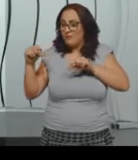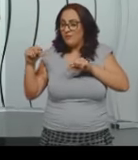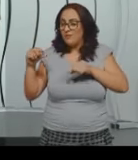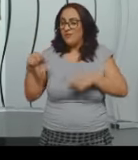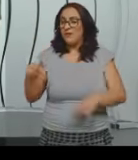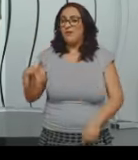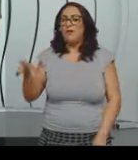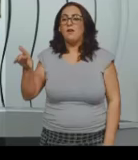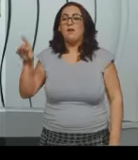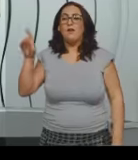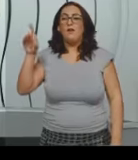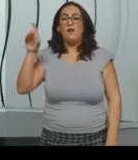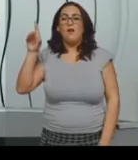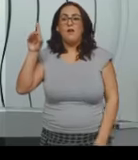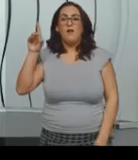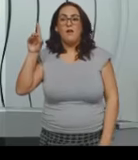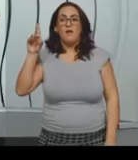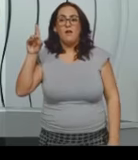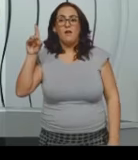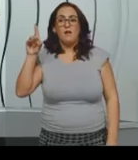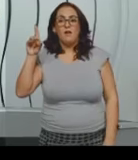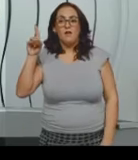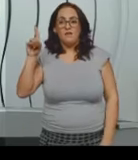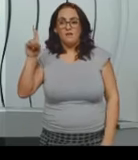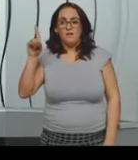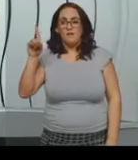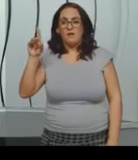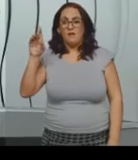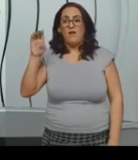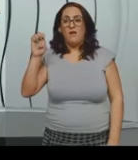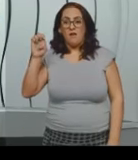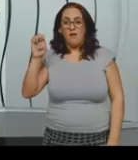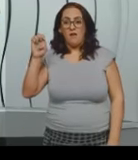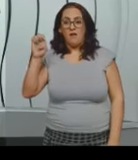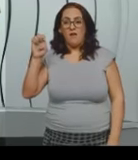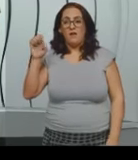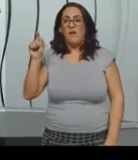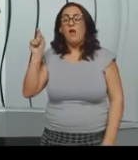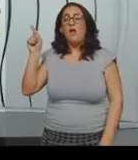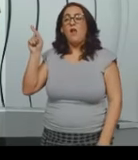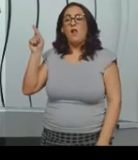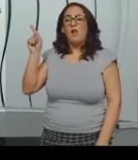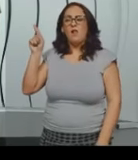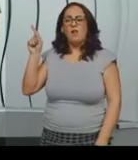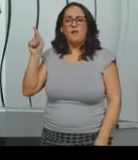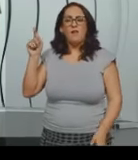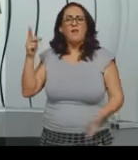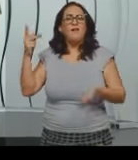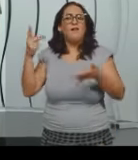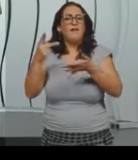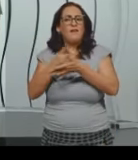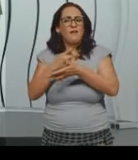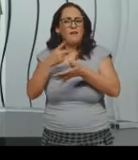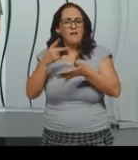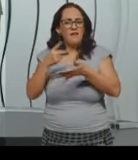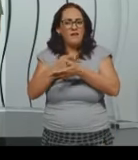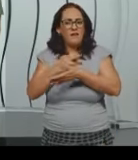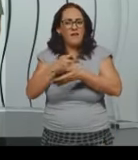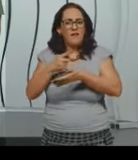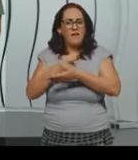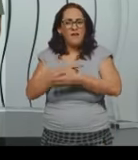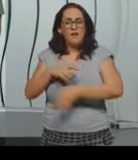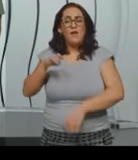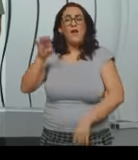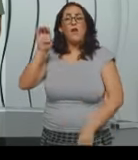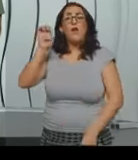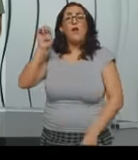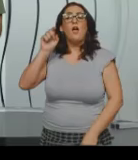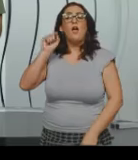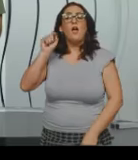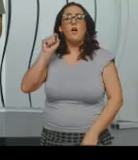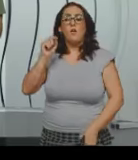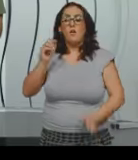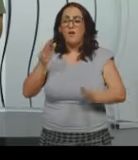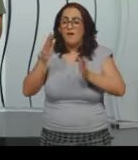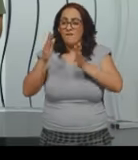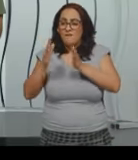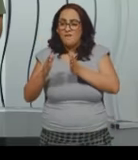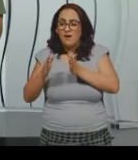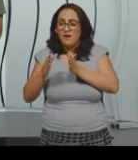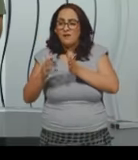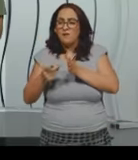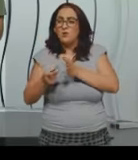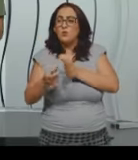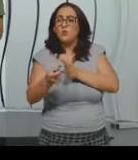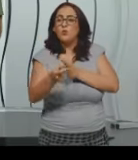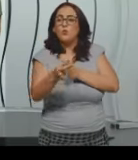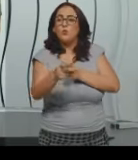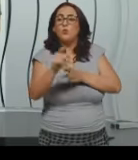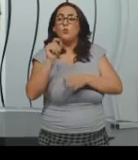o prótalo, é a fase mais desenvolvida e duradoura. Não, a gente sabe que a fase duradoura vai ser a fase